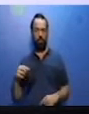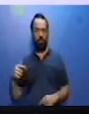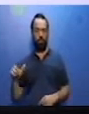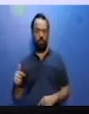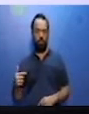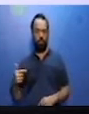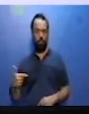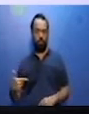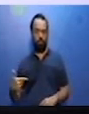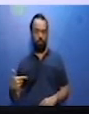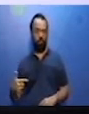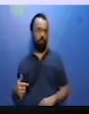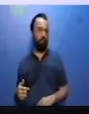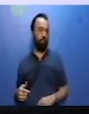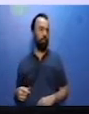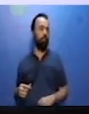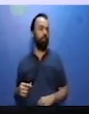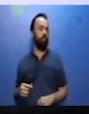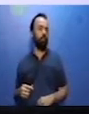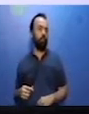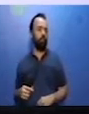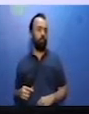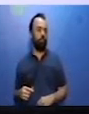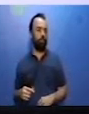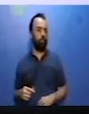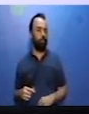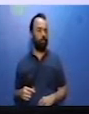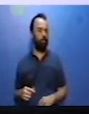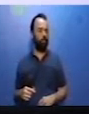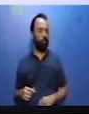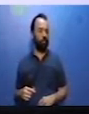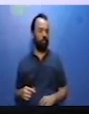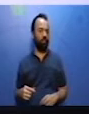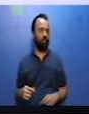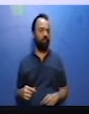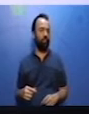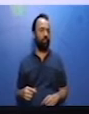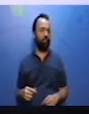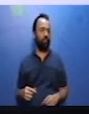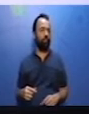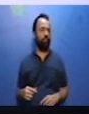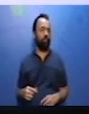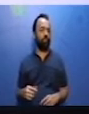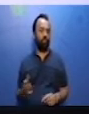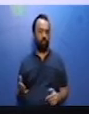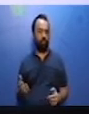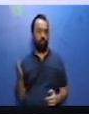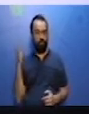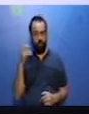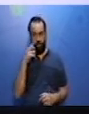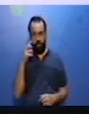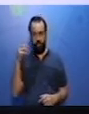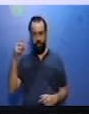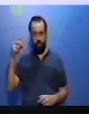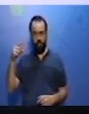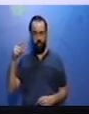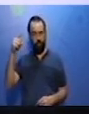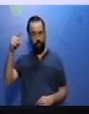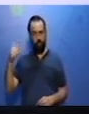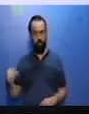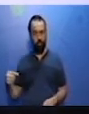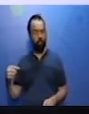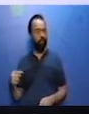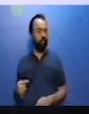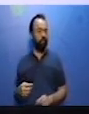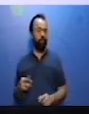ó fiz o primeiro com sete positivos e o outro com 17 negativo agora é só